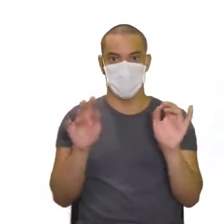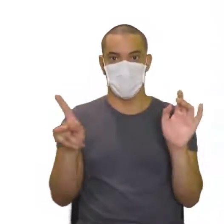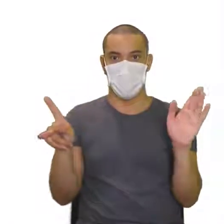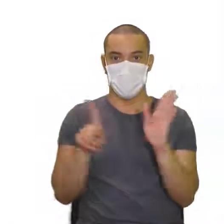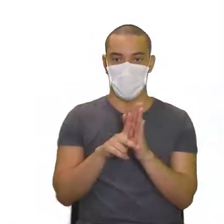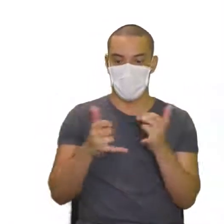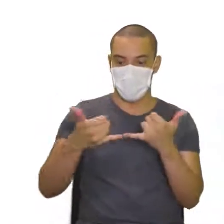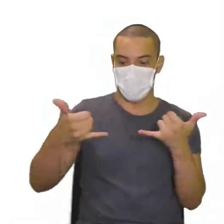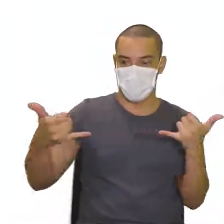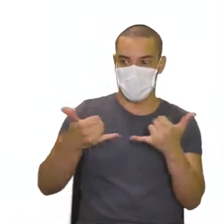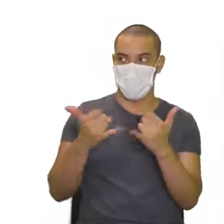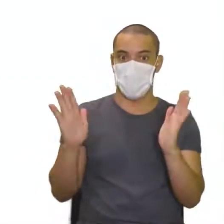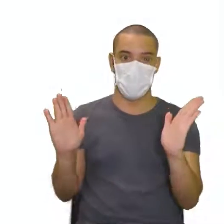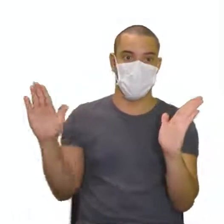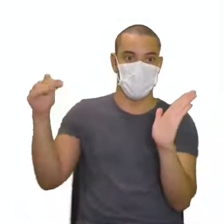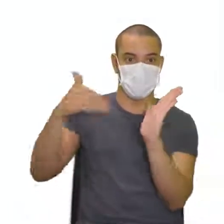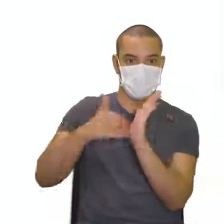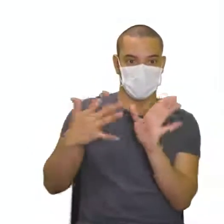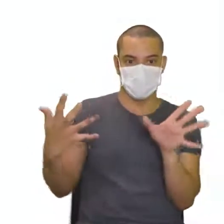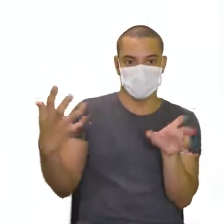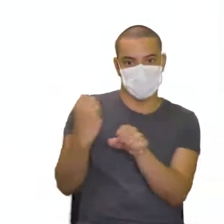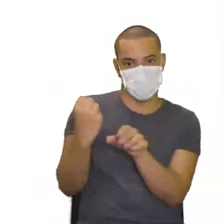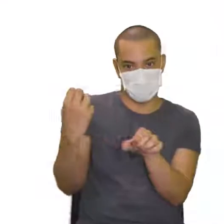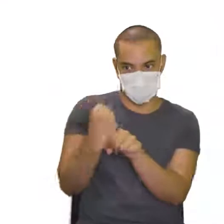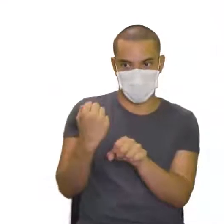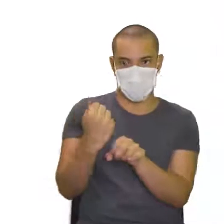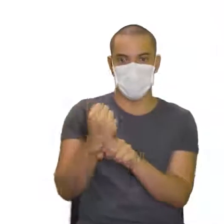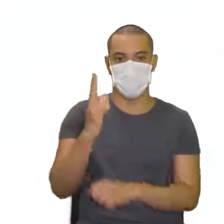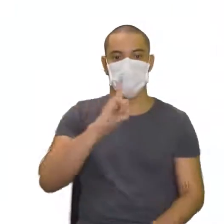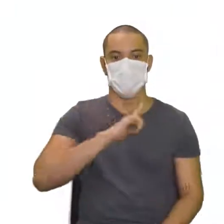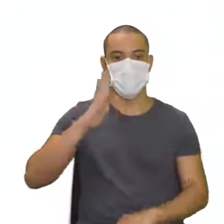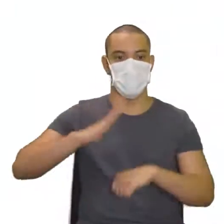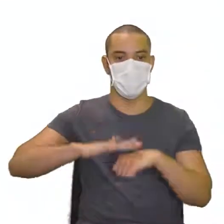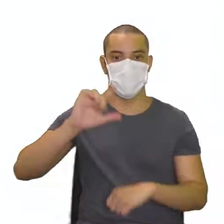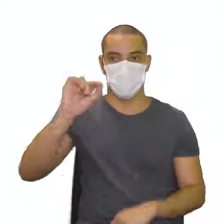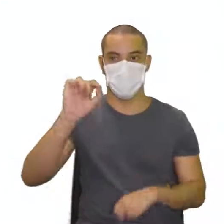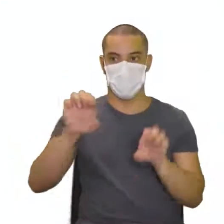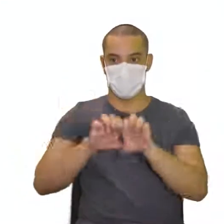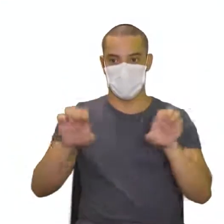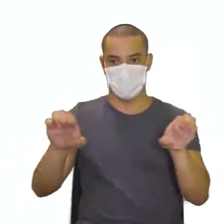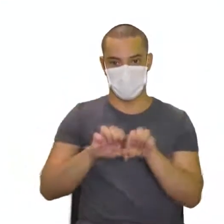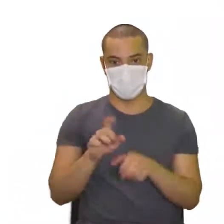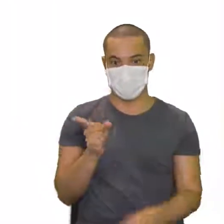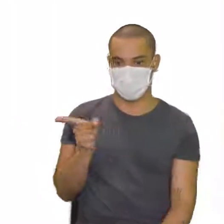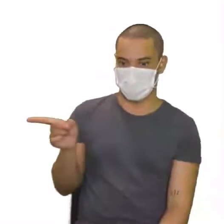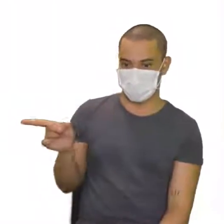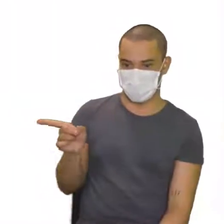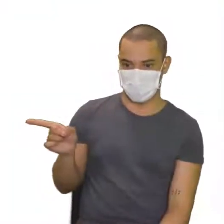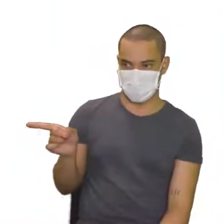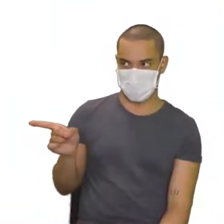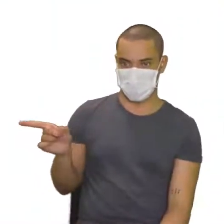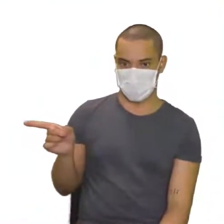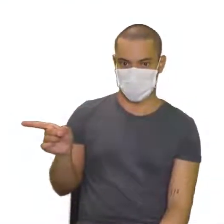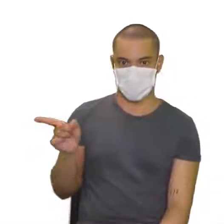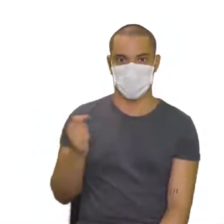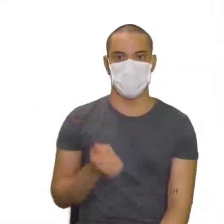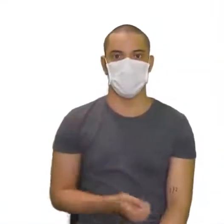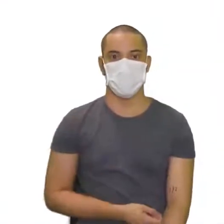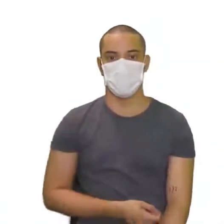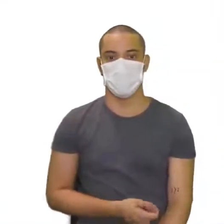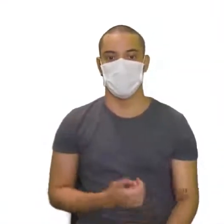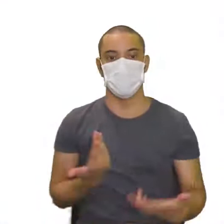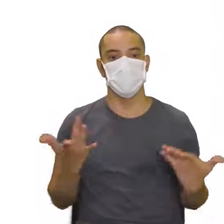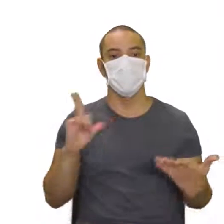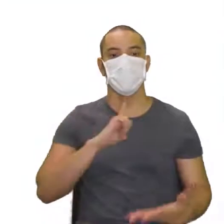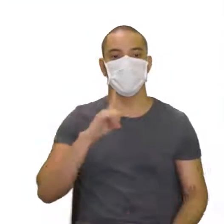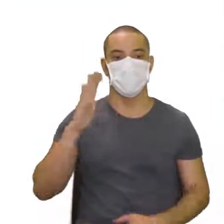o ponto que eu quero calcular esse campo, e a gente vai calcular por essa relação, ok? Professor, o que que nós